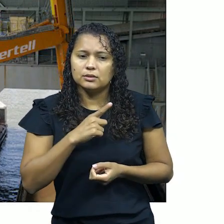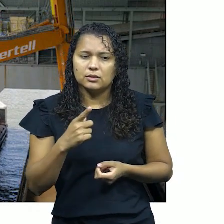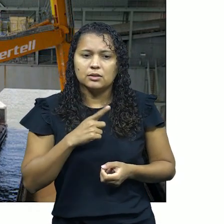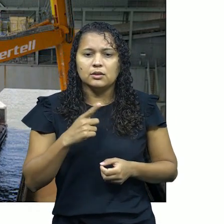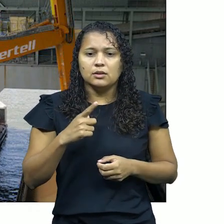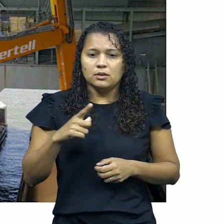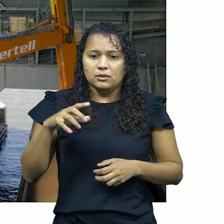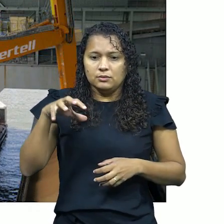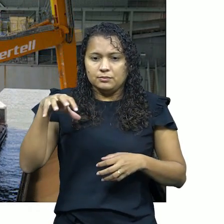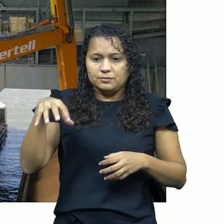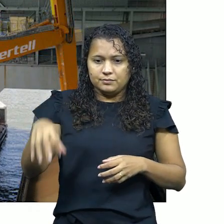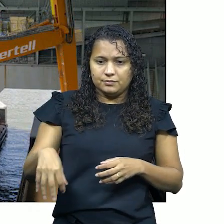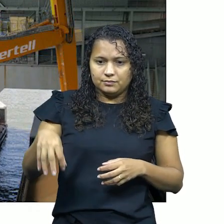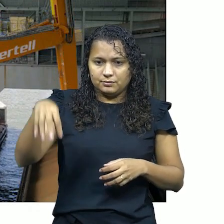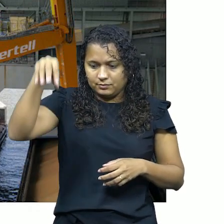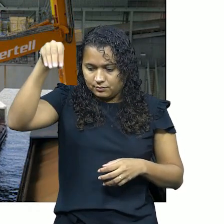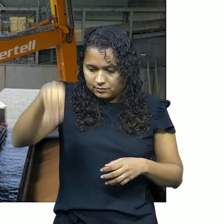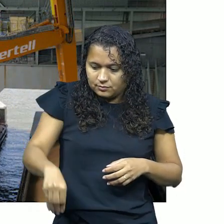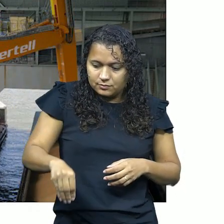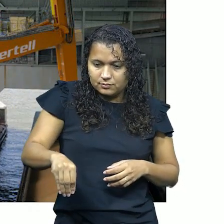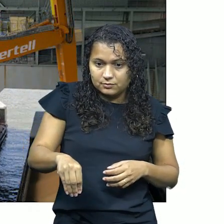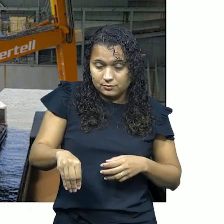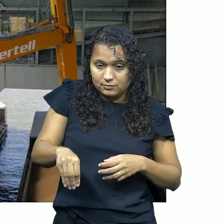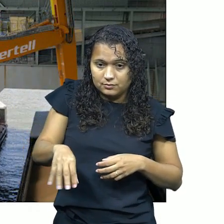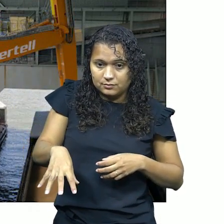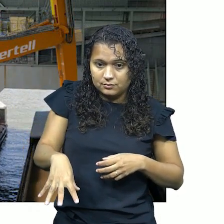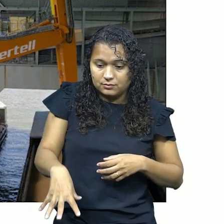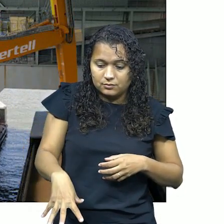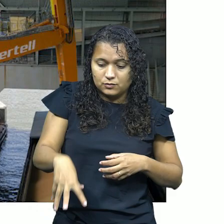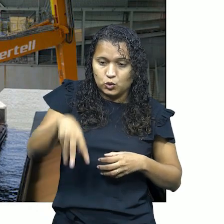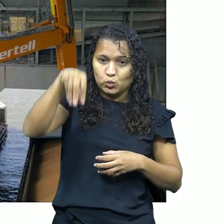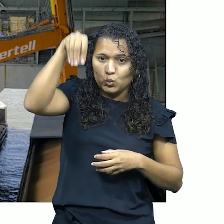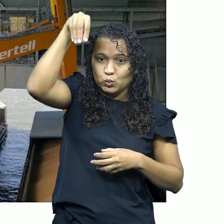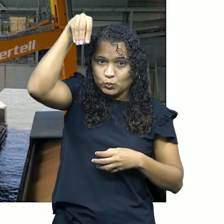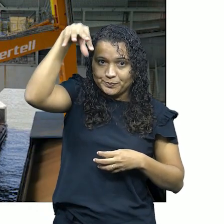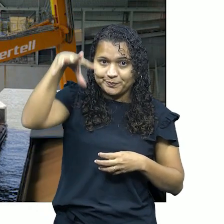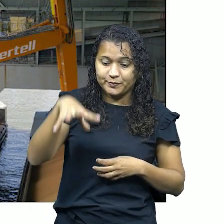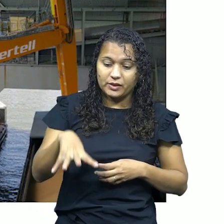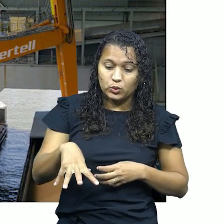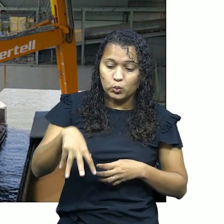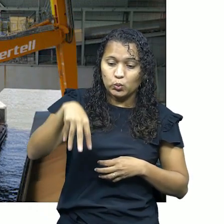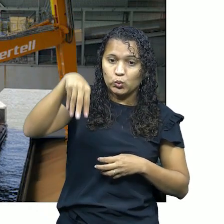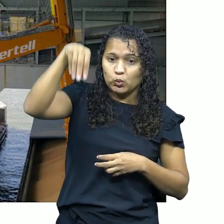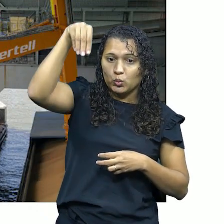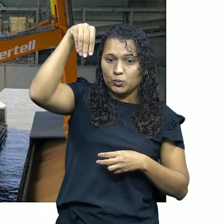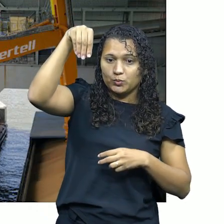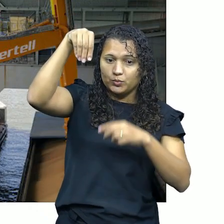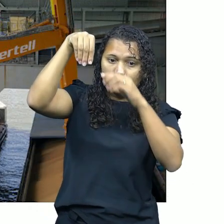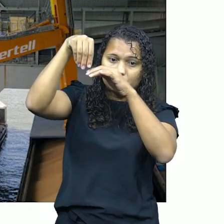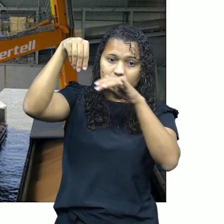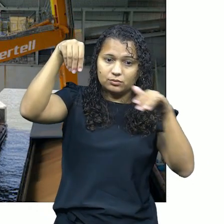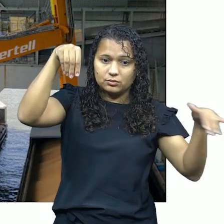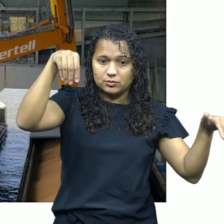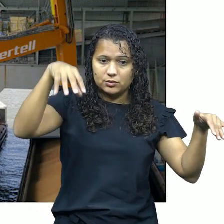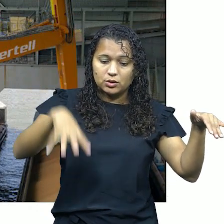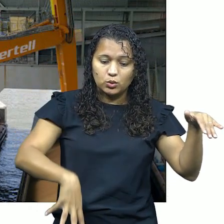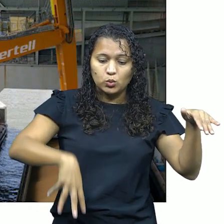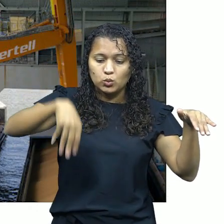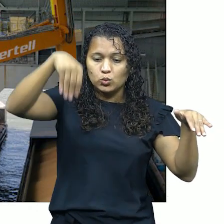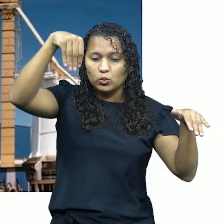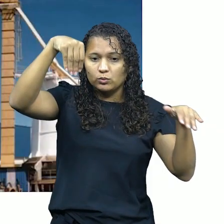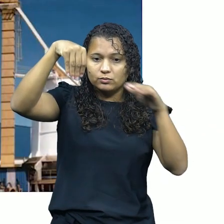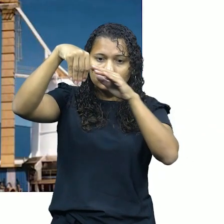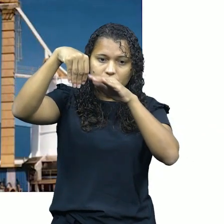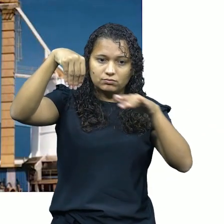exatamente agarrado à mercadoria, ele está enfiado na mercadoria. Então, ele faz o quê? A sucção desse material, tá?